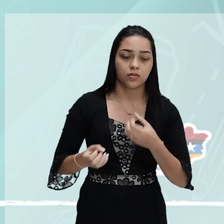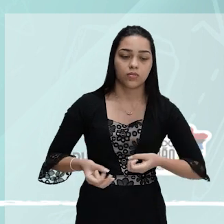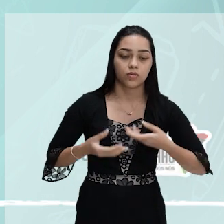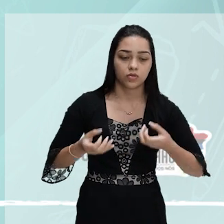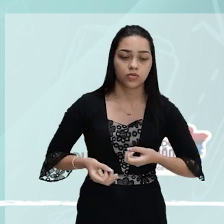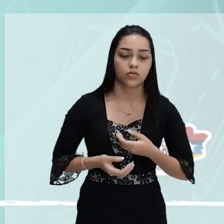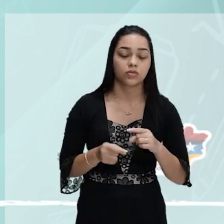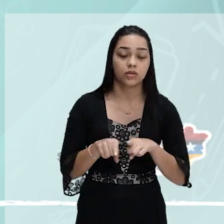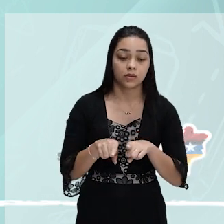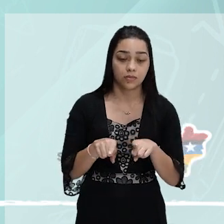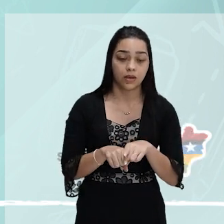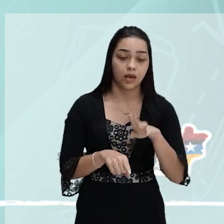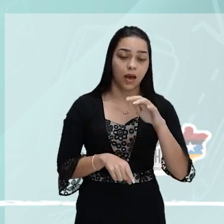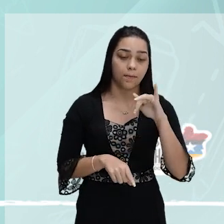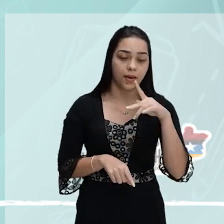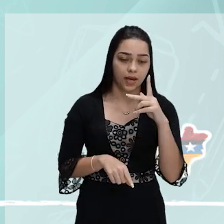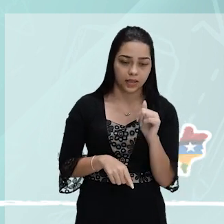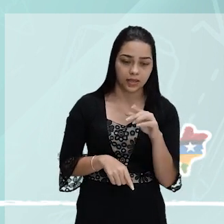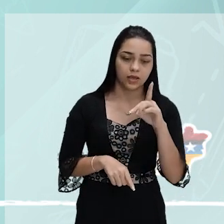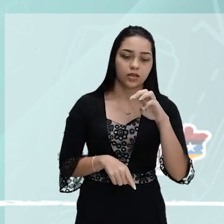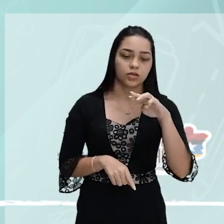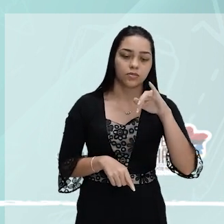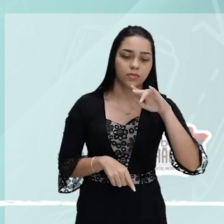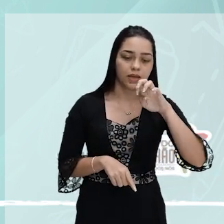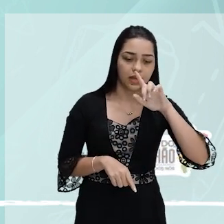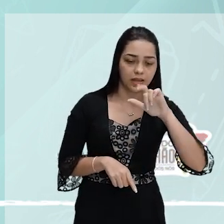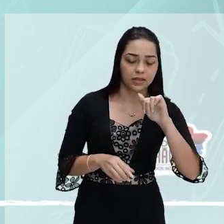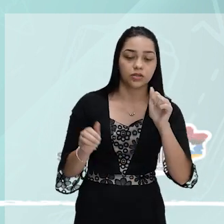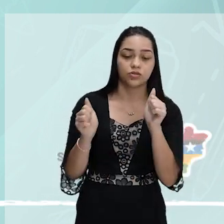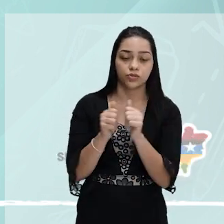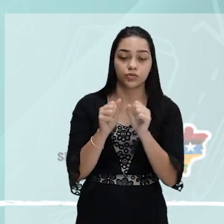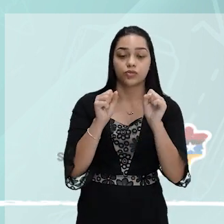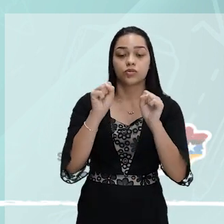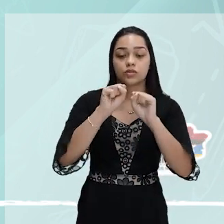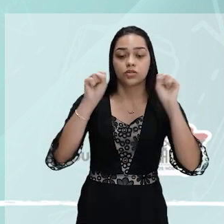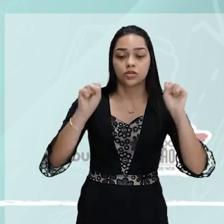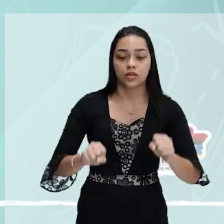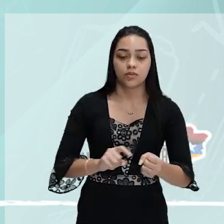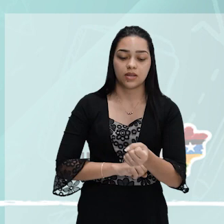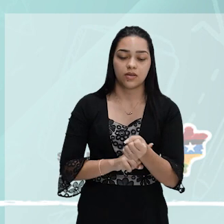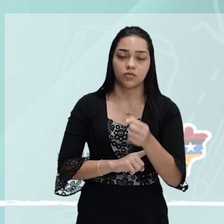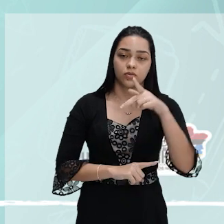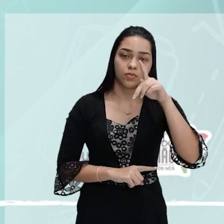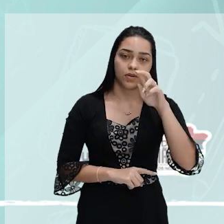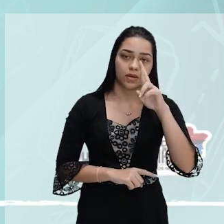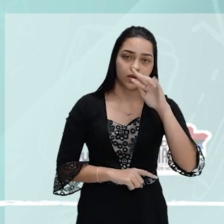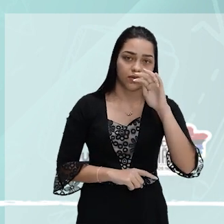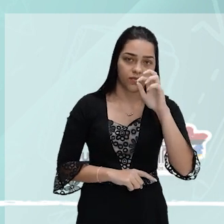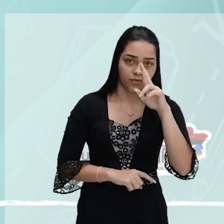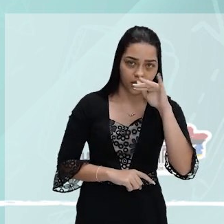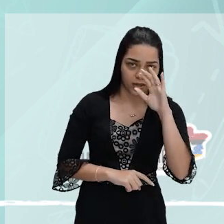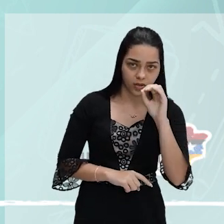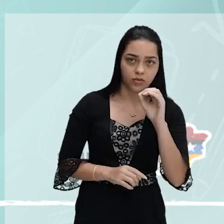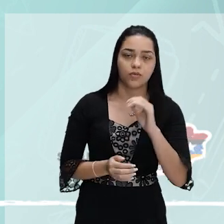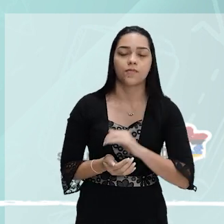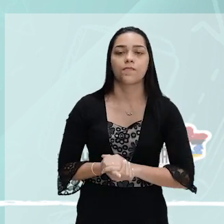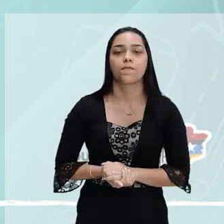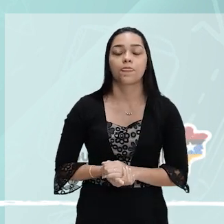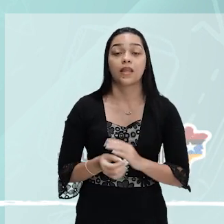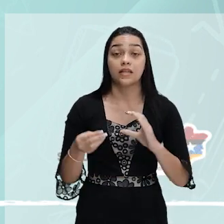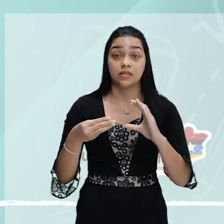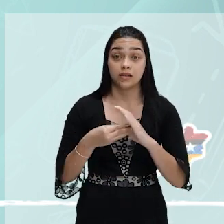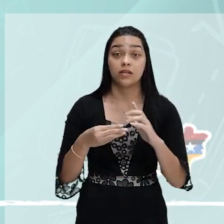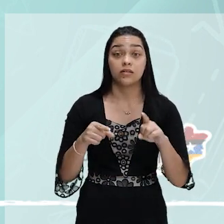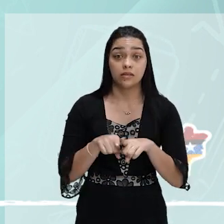de mielina de neurônios que estão presentes no sistema nervoso periférico. As células de